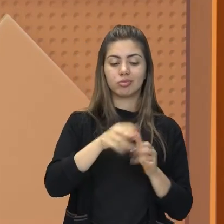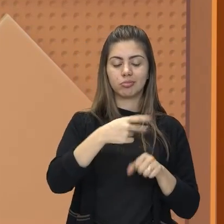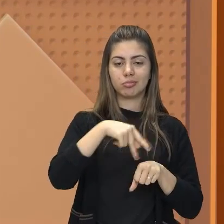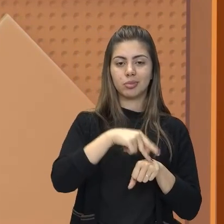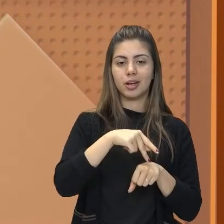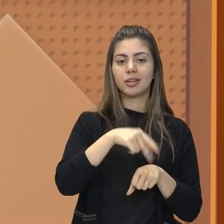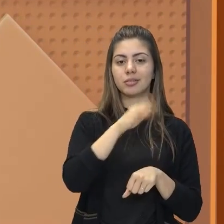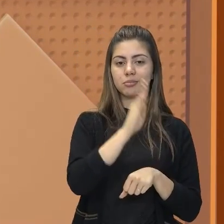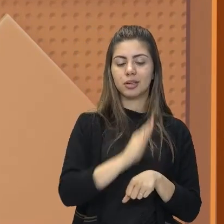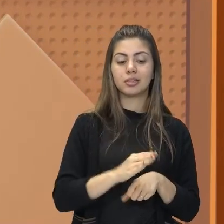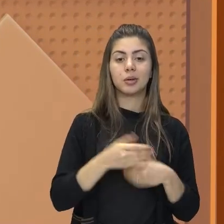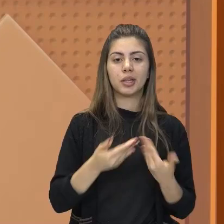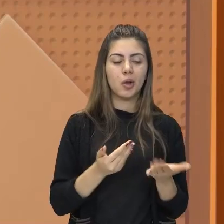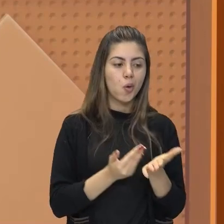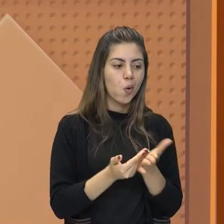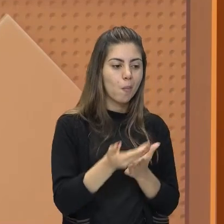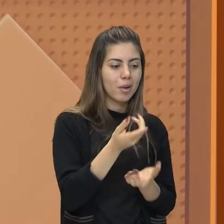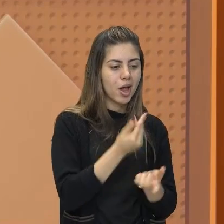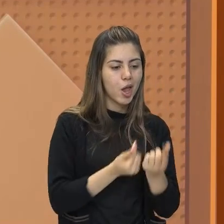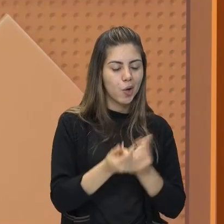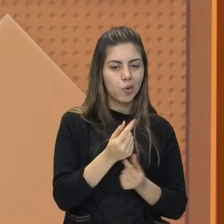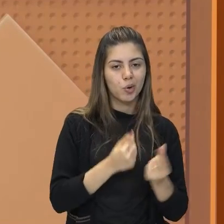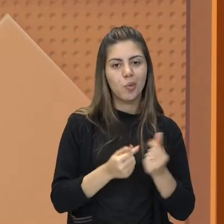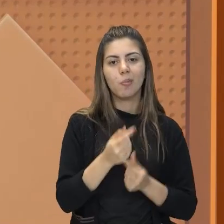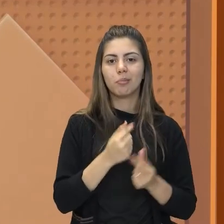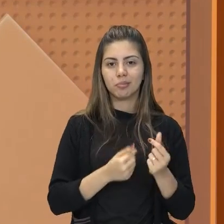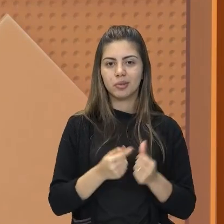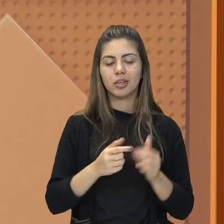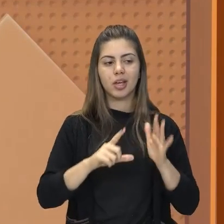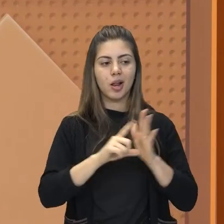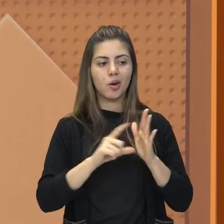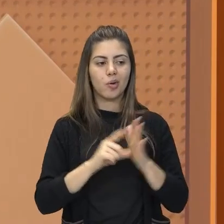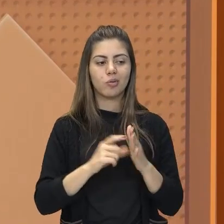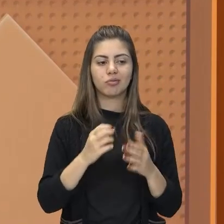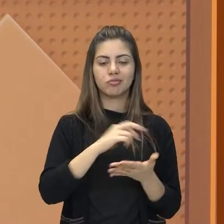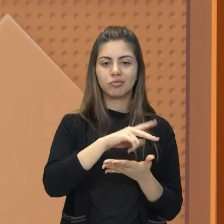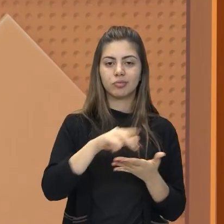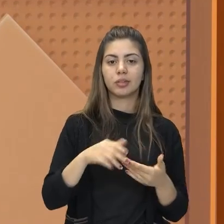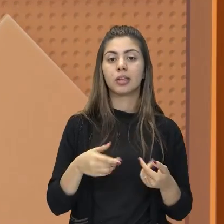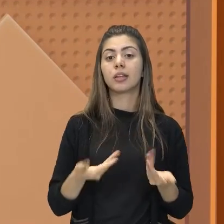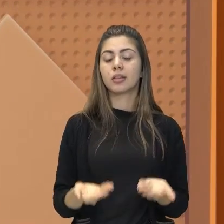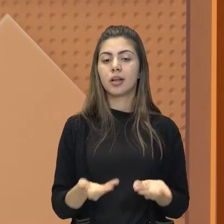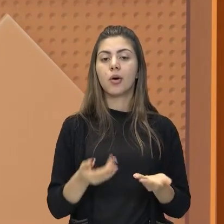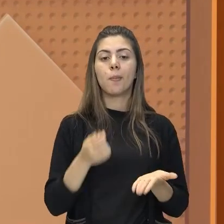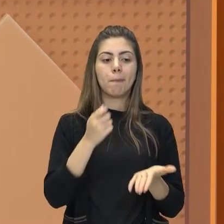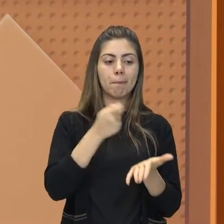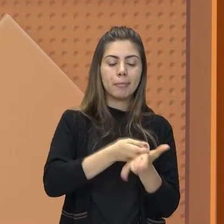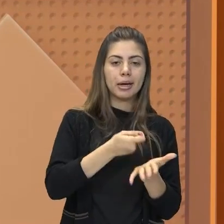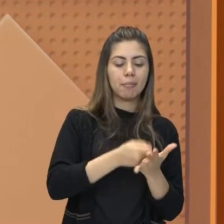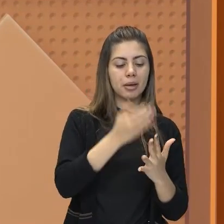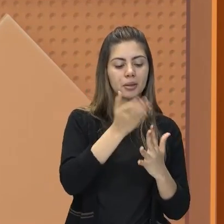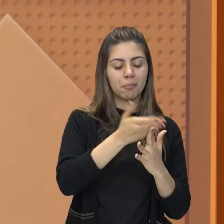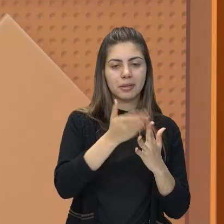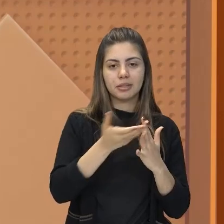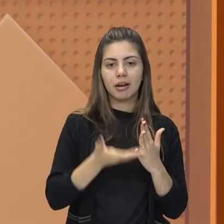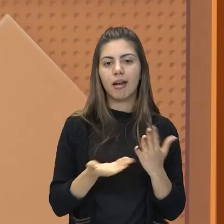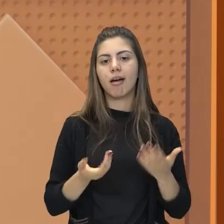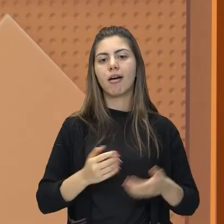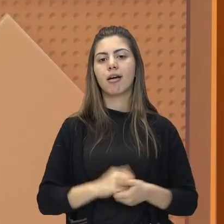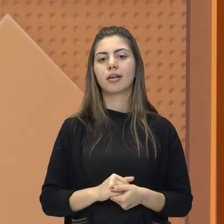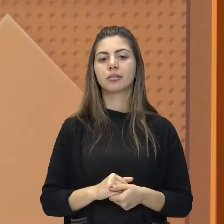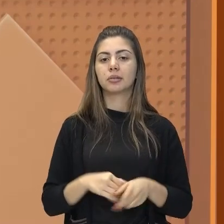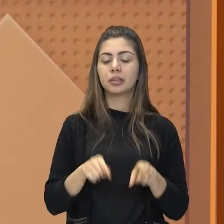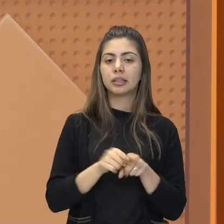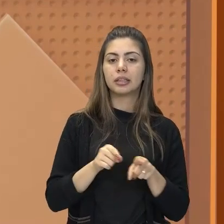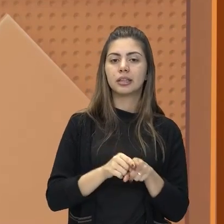introduzir essas práticas na economia brasileira, né? A questão do pagamento em parcelas, novas formas de